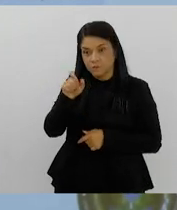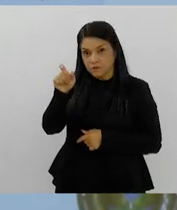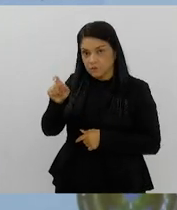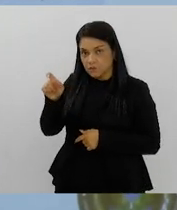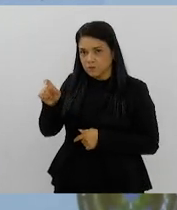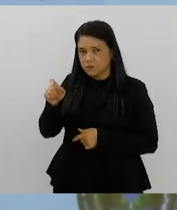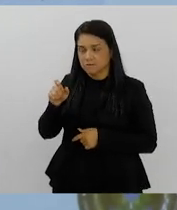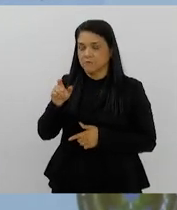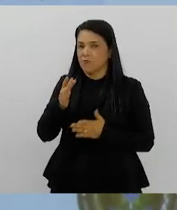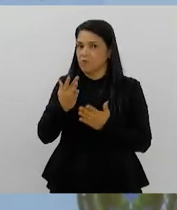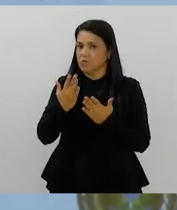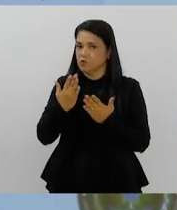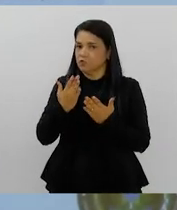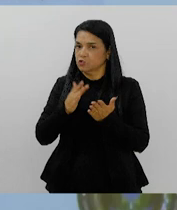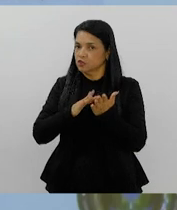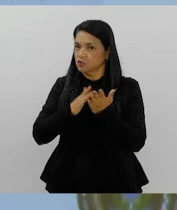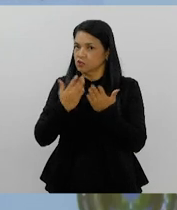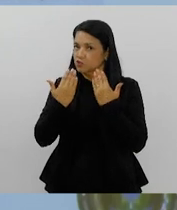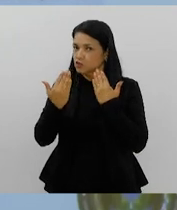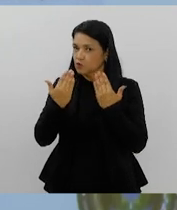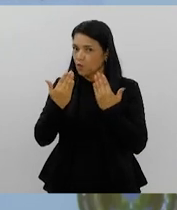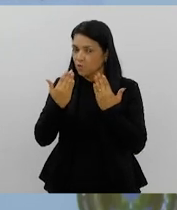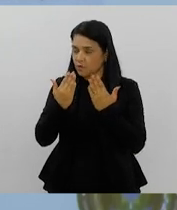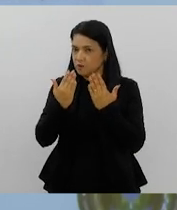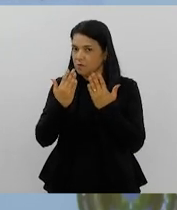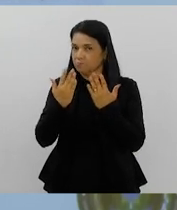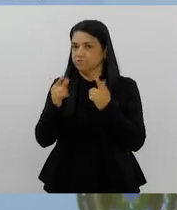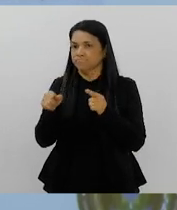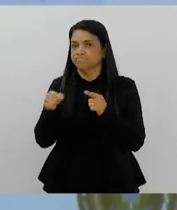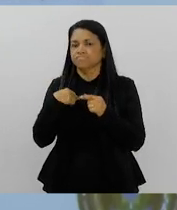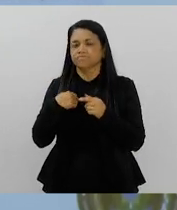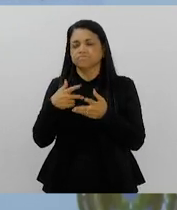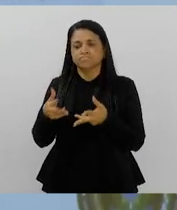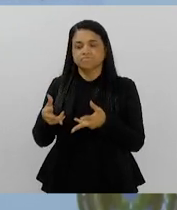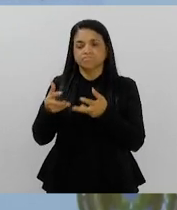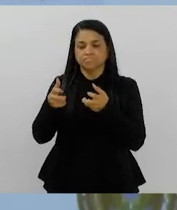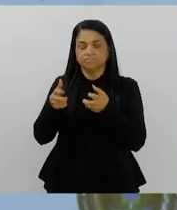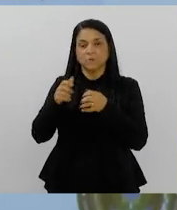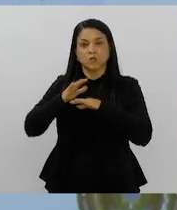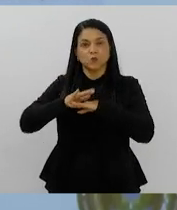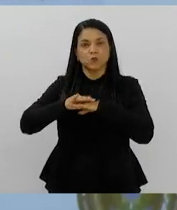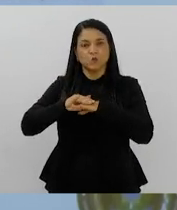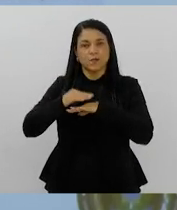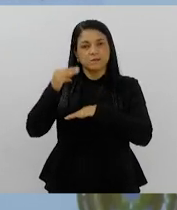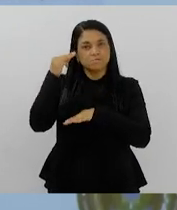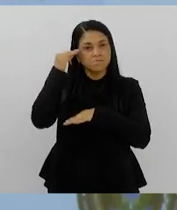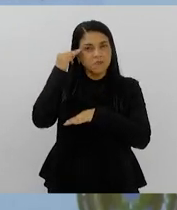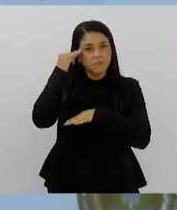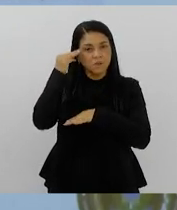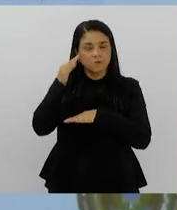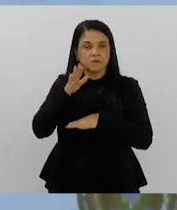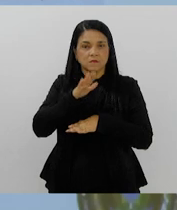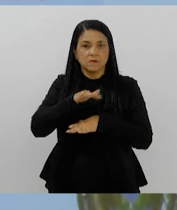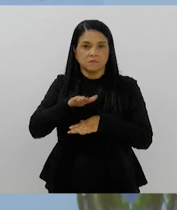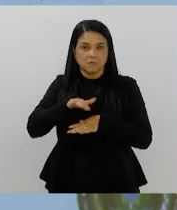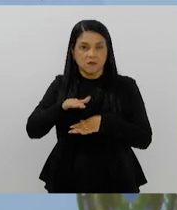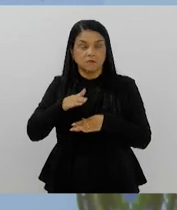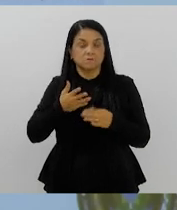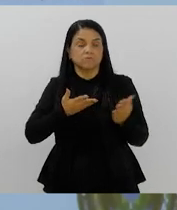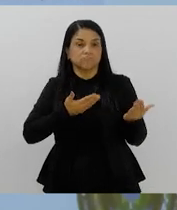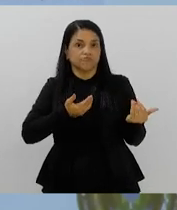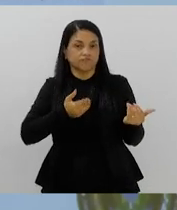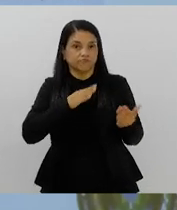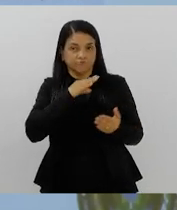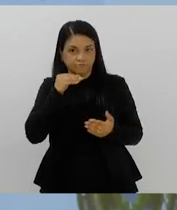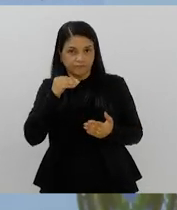gente conseguiu observar relatos de adoecimento mental das crianças, adolescentes e adultos